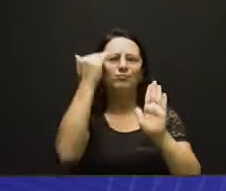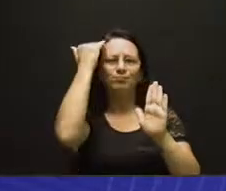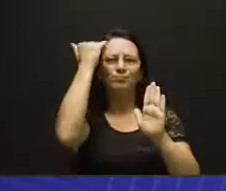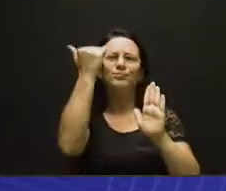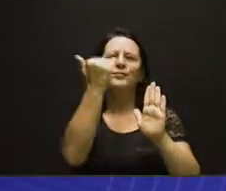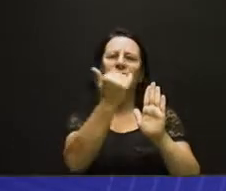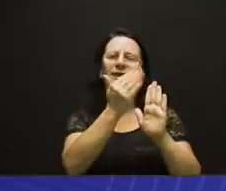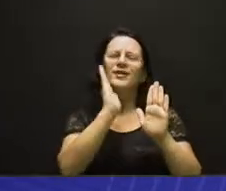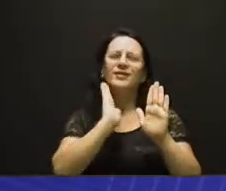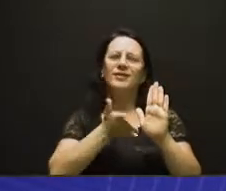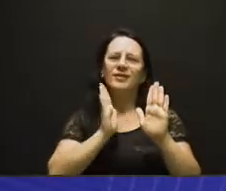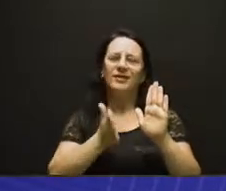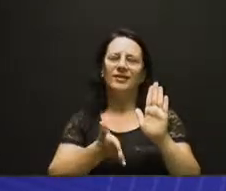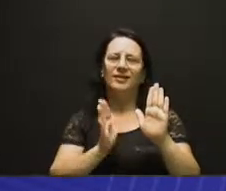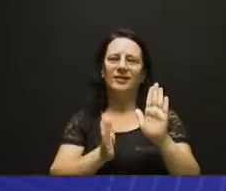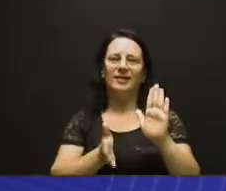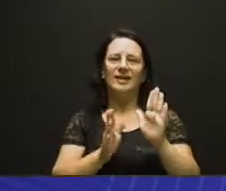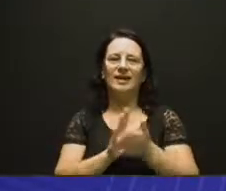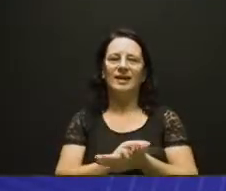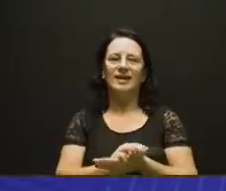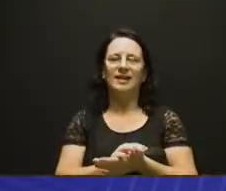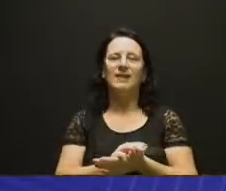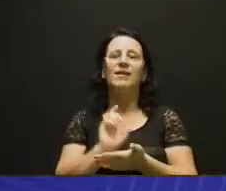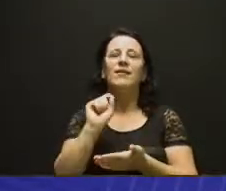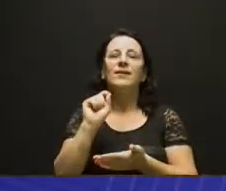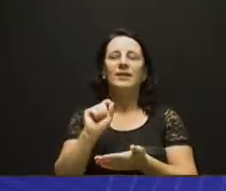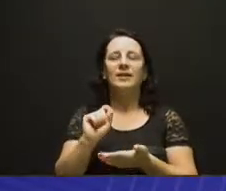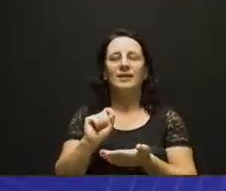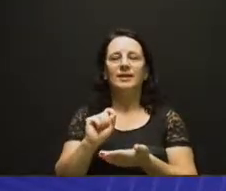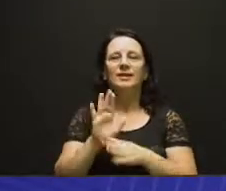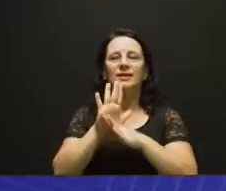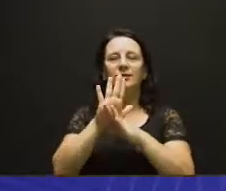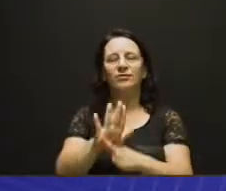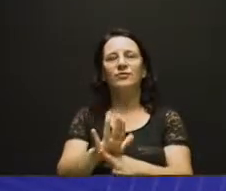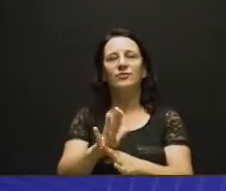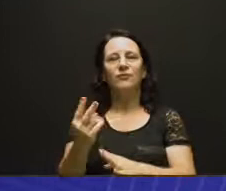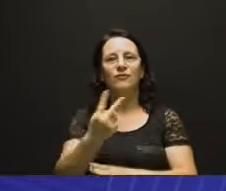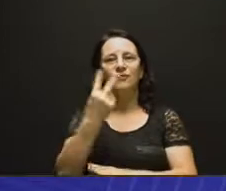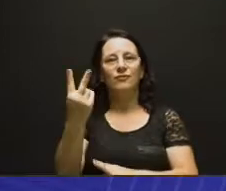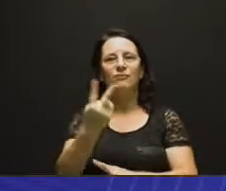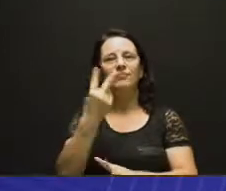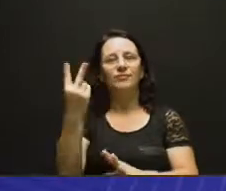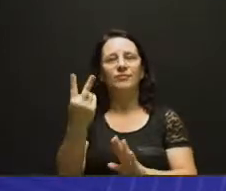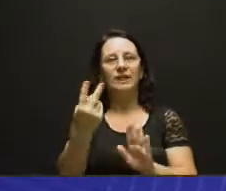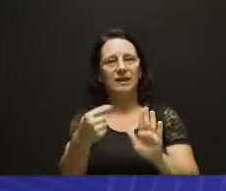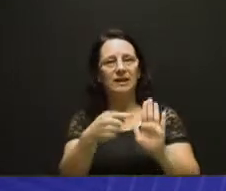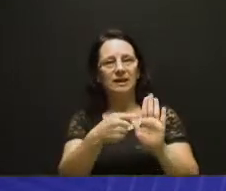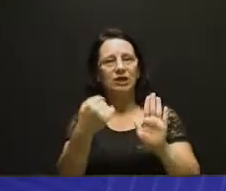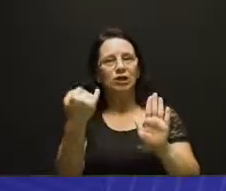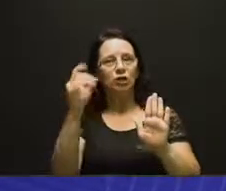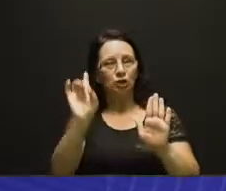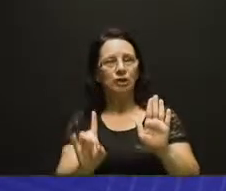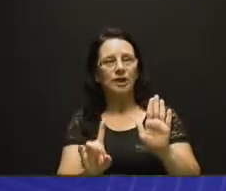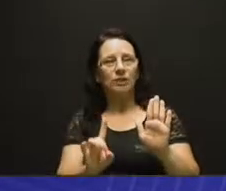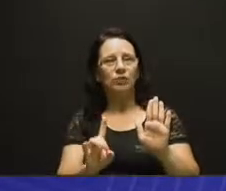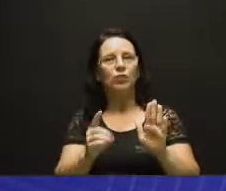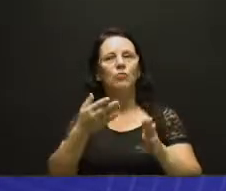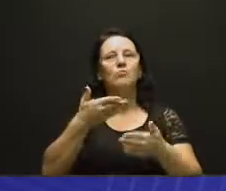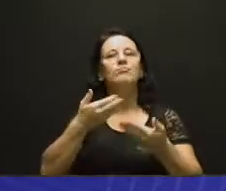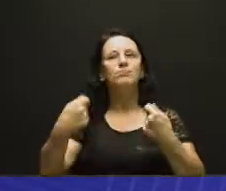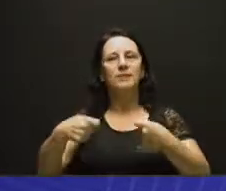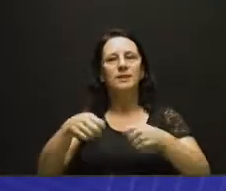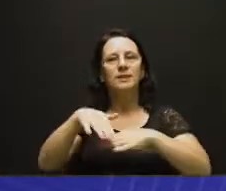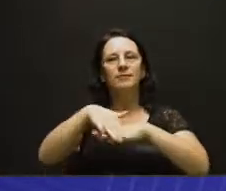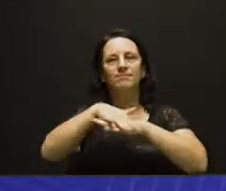tivesse aqui debatendo isso mas a quem recorrer para fazer esses valer esses direitos violados primeiro acho que o diálogo é fundamental